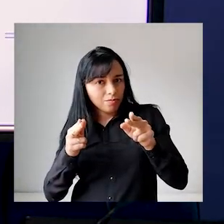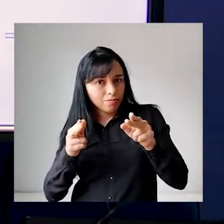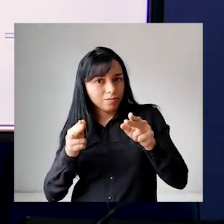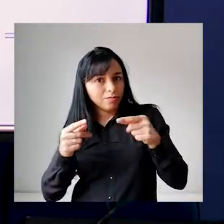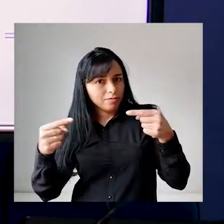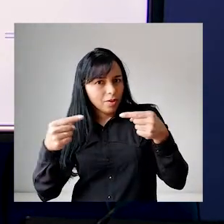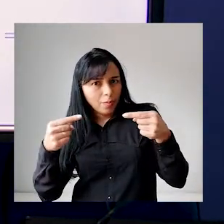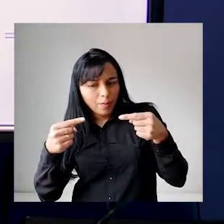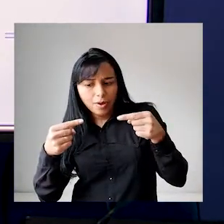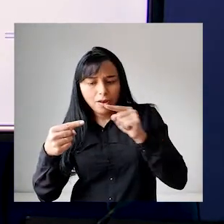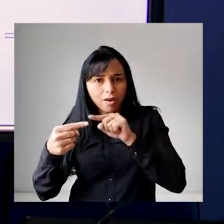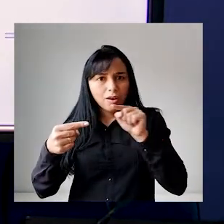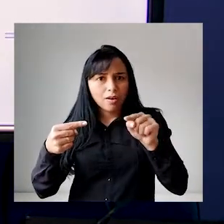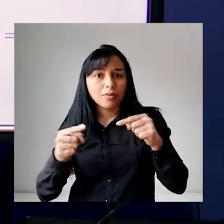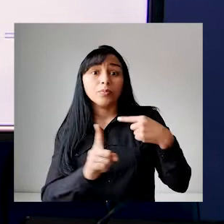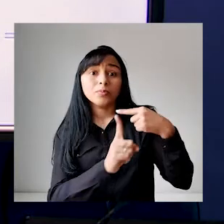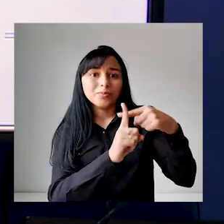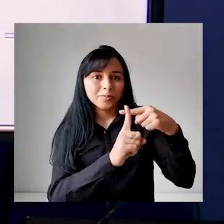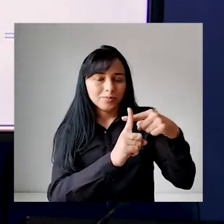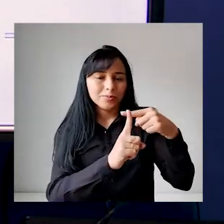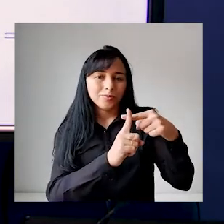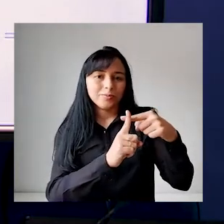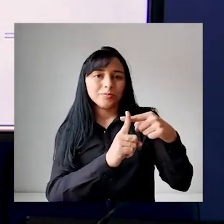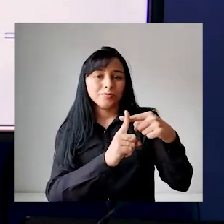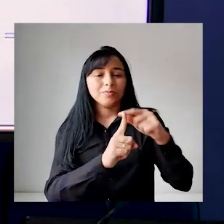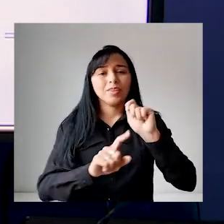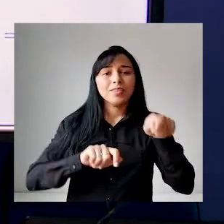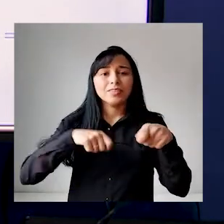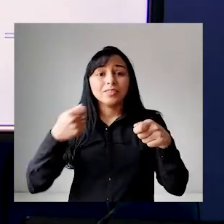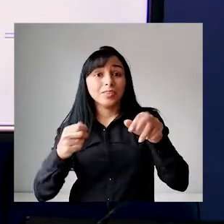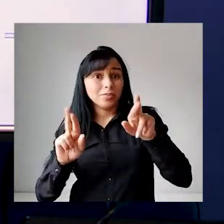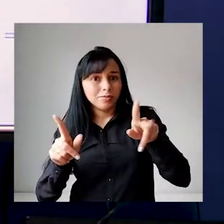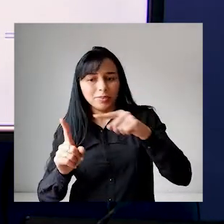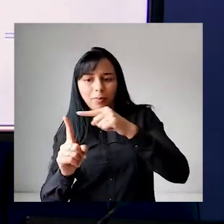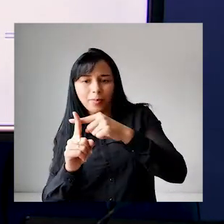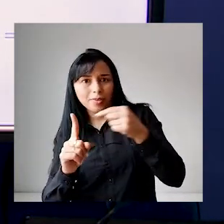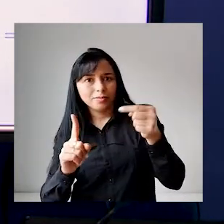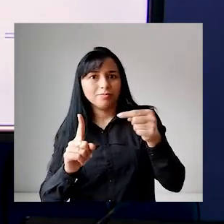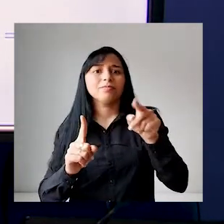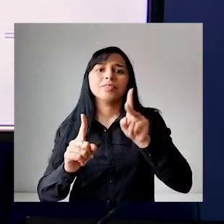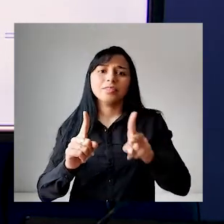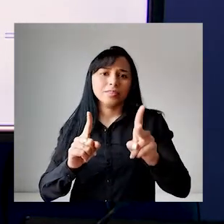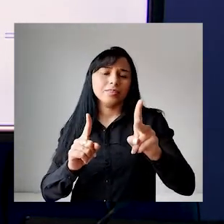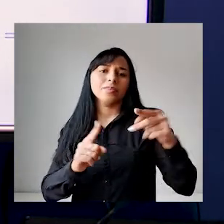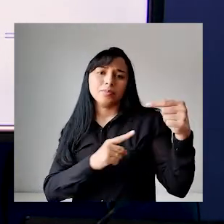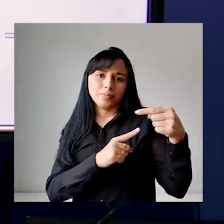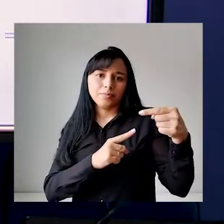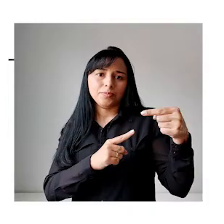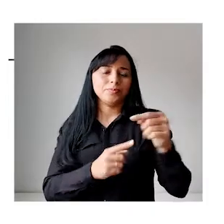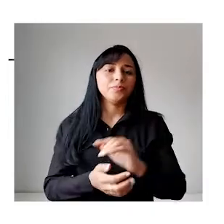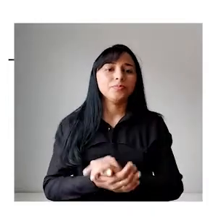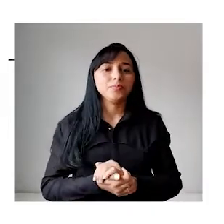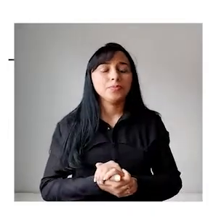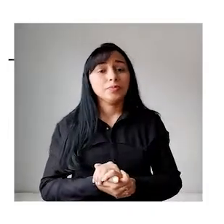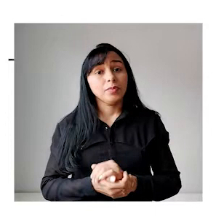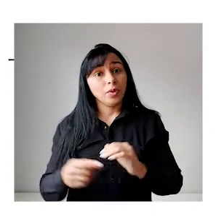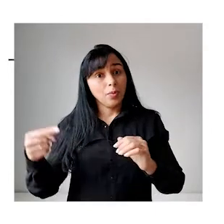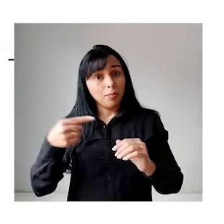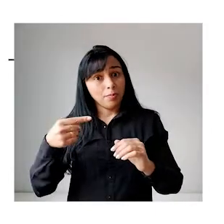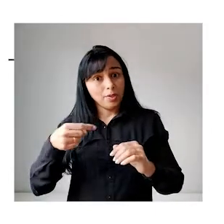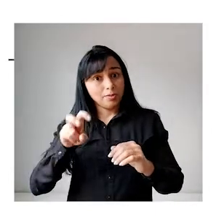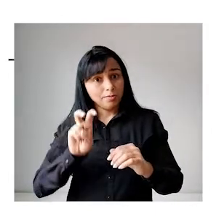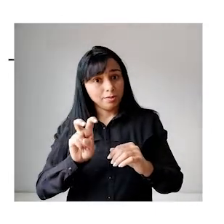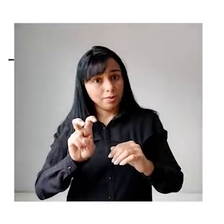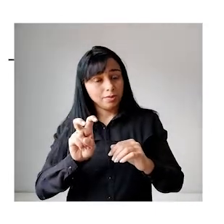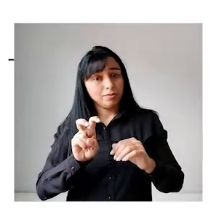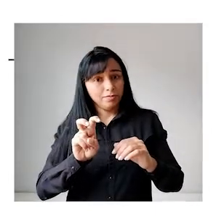multiplicando, o resultado é positivo, e sinais diferentes, na multiplicação, o resultado é sempre negativo. Olha só, veja só, menos 5